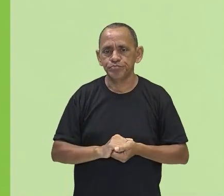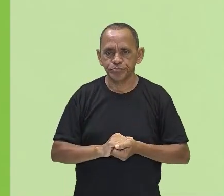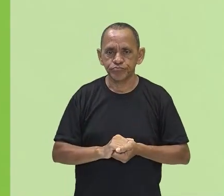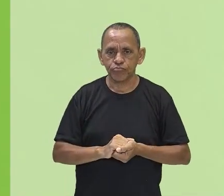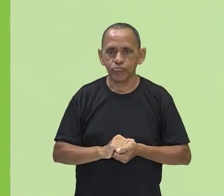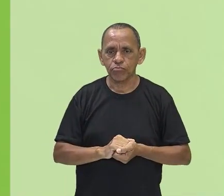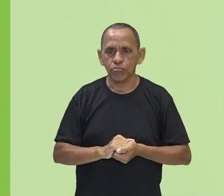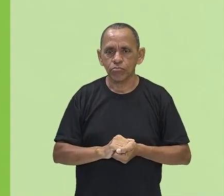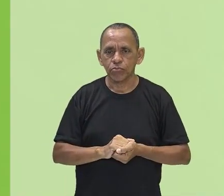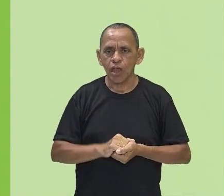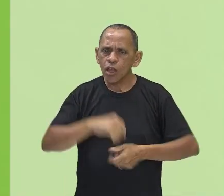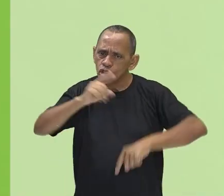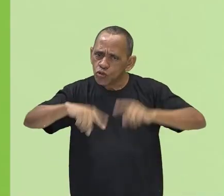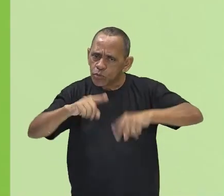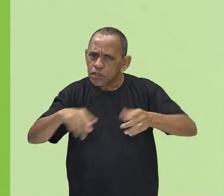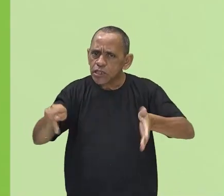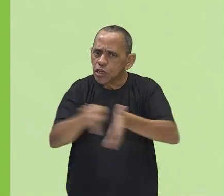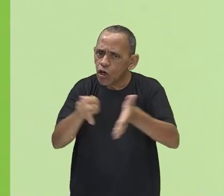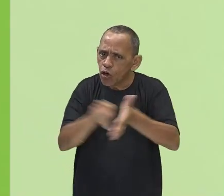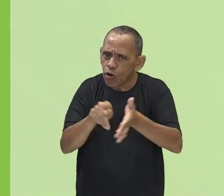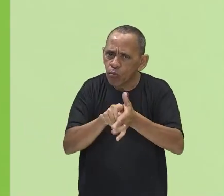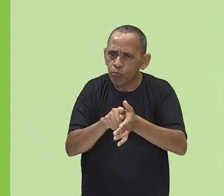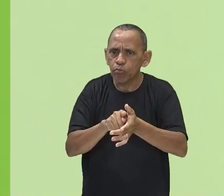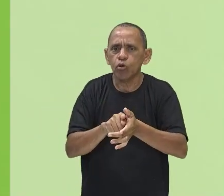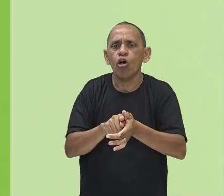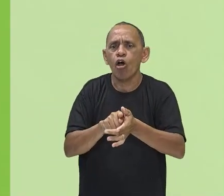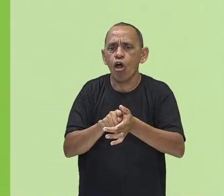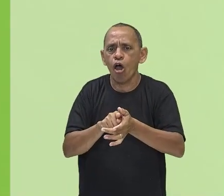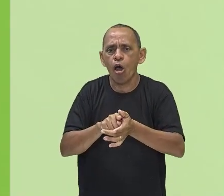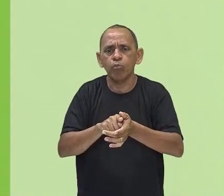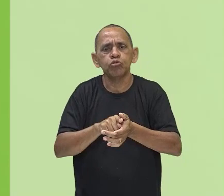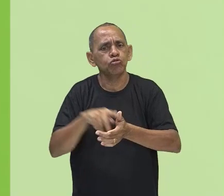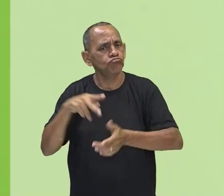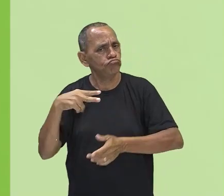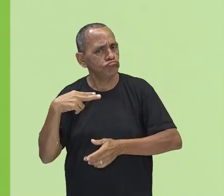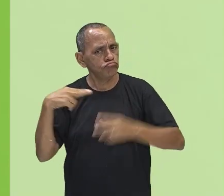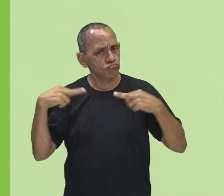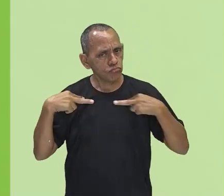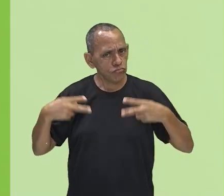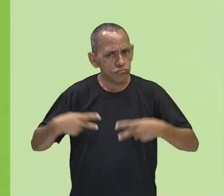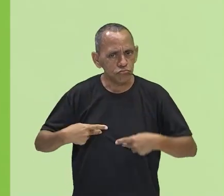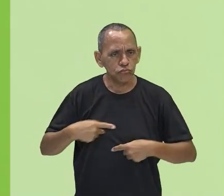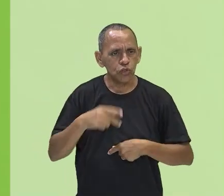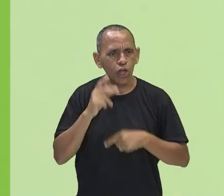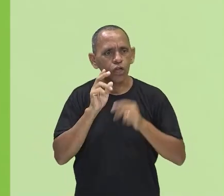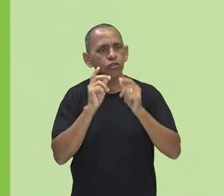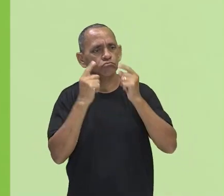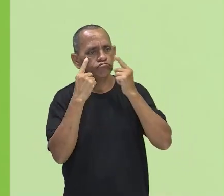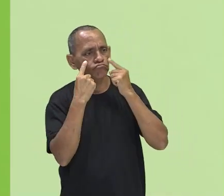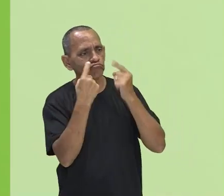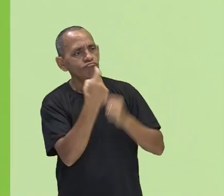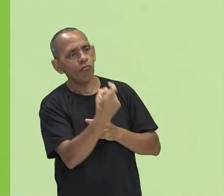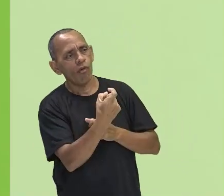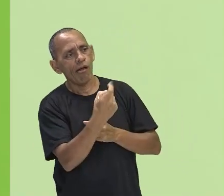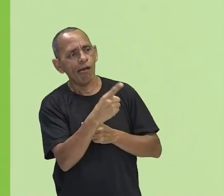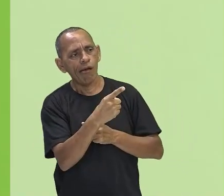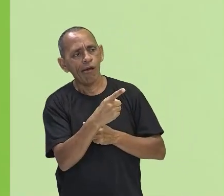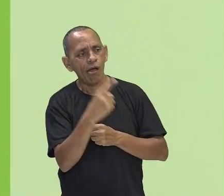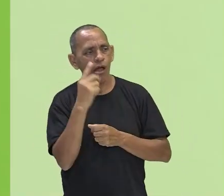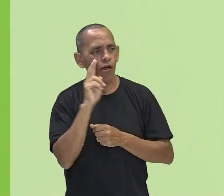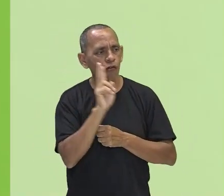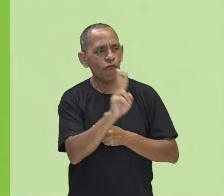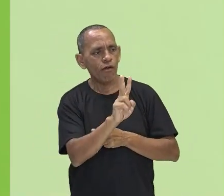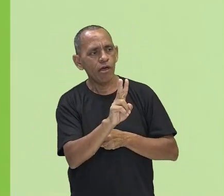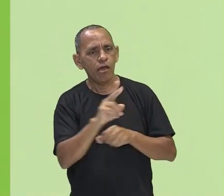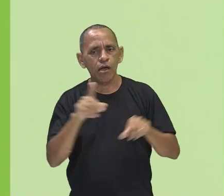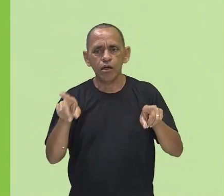A luz vai partir do objeto e vai atingir a lente, vai ocorrer a refração da luz e os feixes luminosos vão mudar a direção